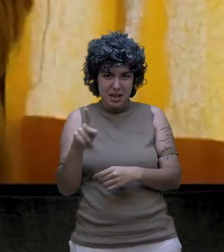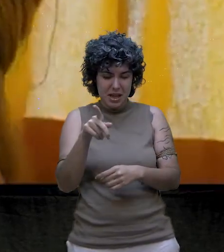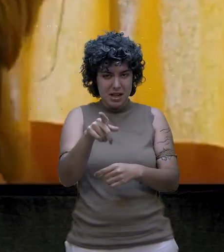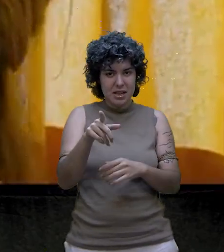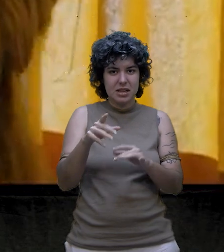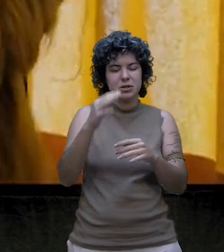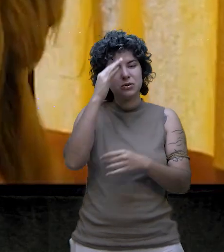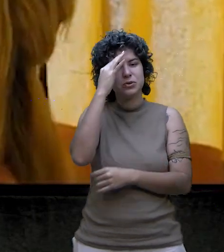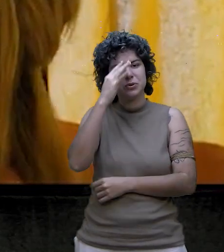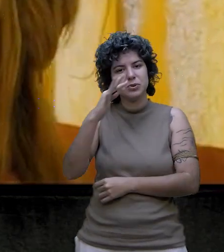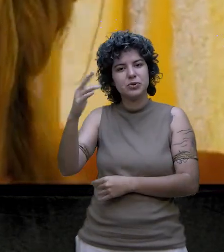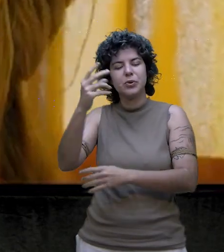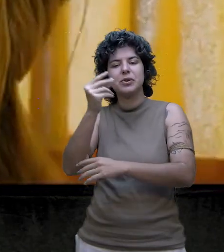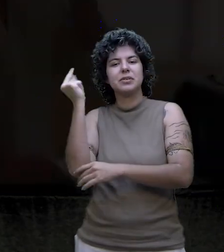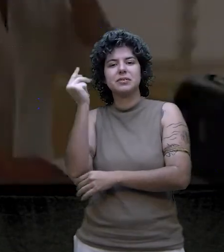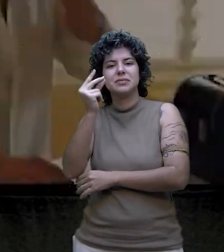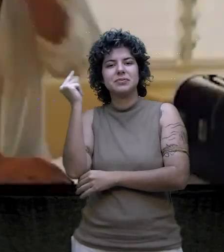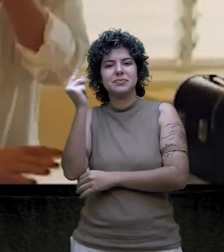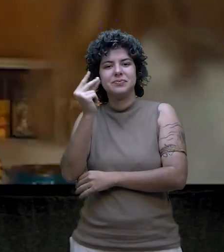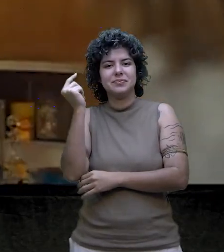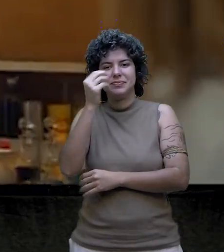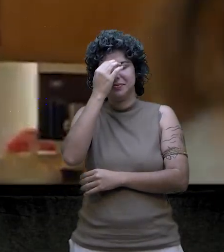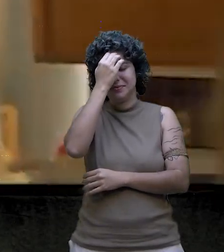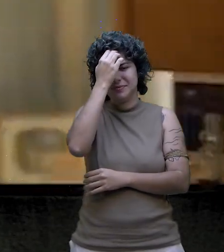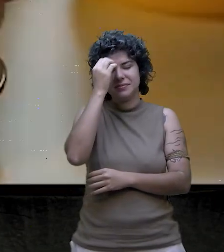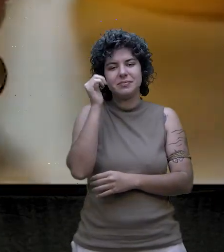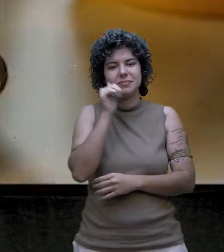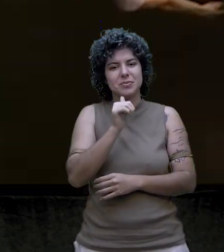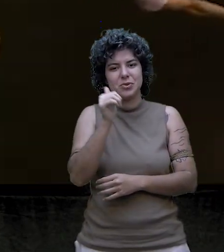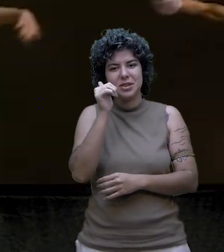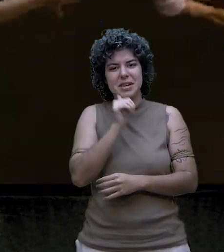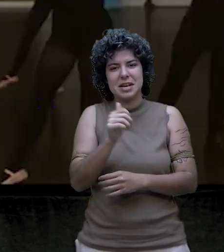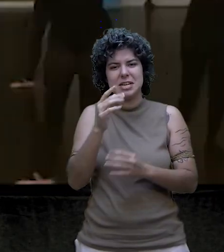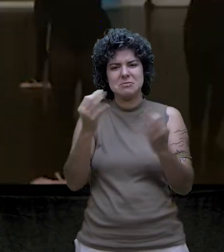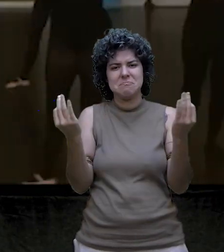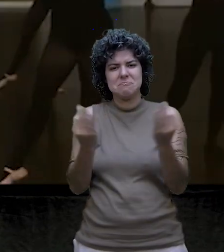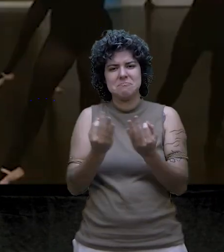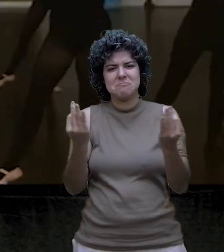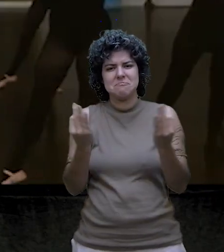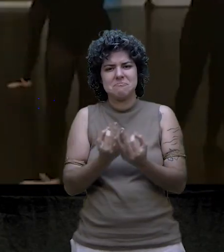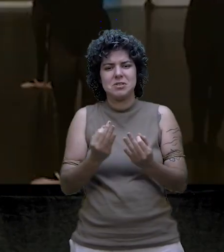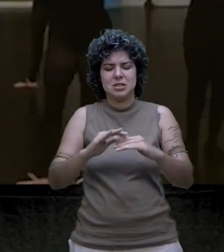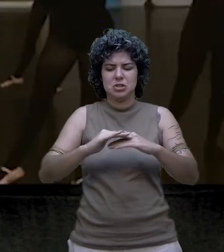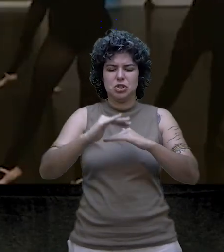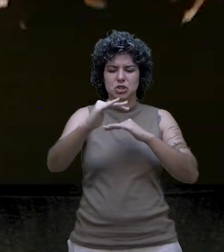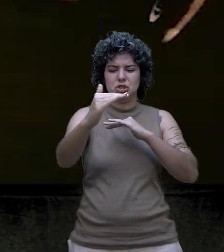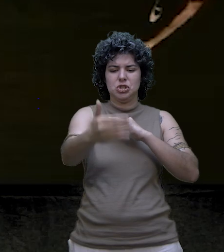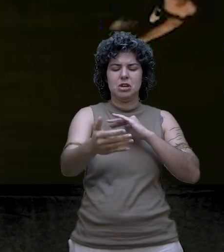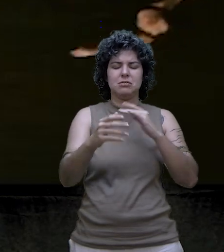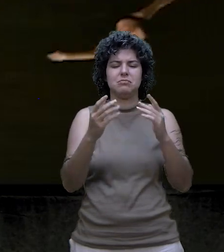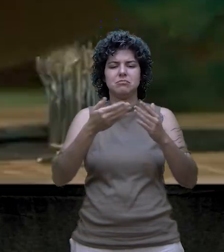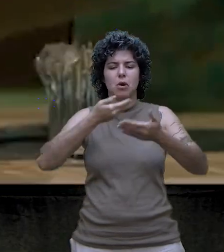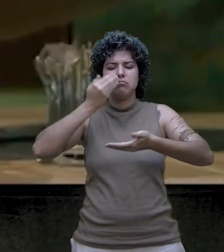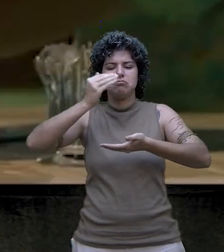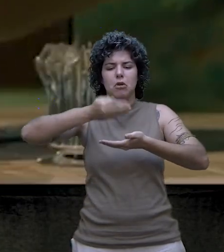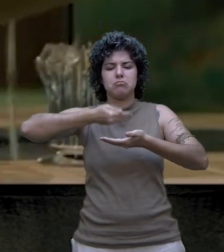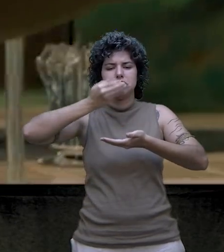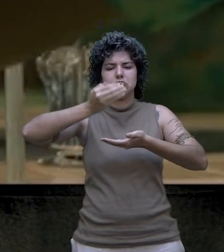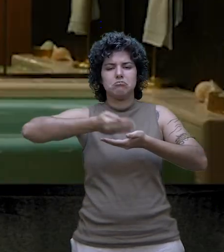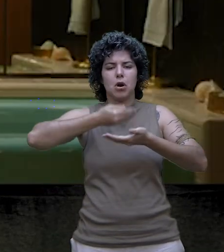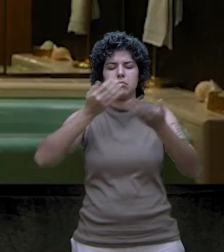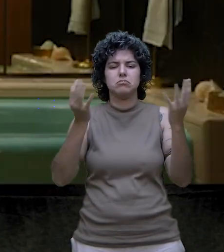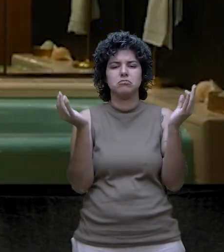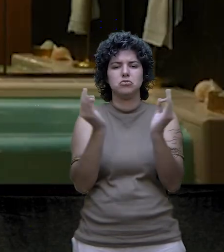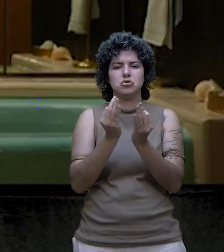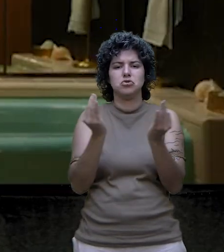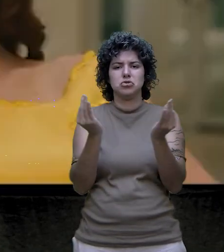Mulheres impecáveis, jantares glamurosos e maridos que salvam o mundo enquanto elas dançam, limpam